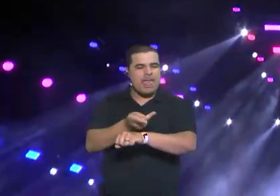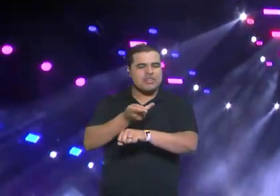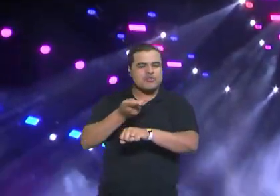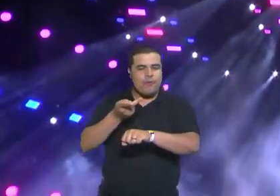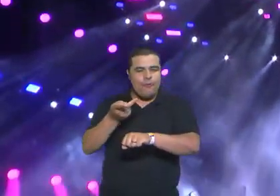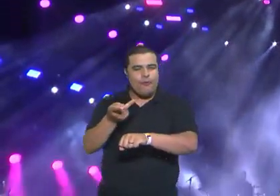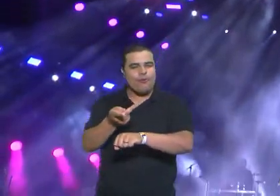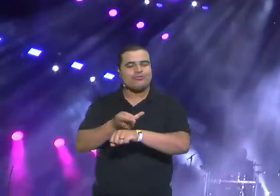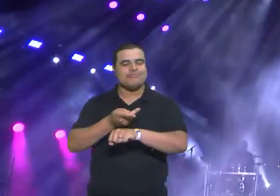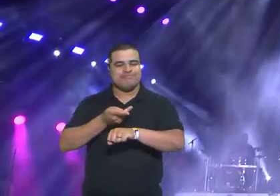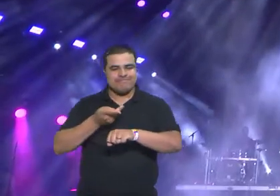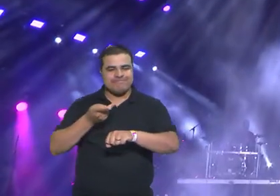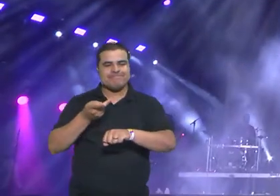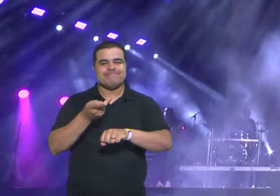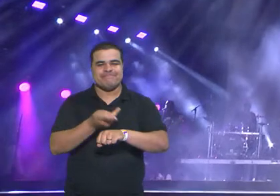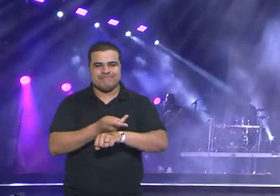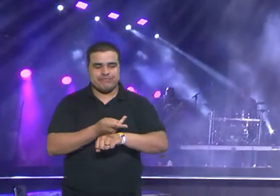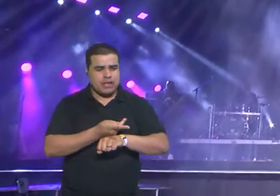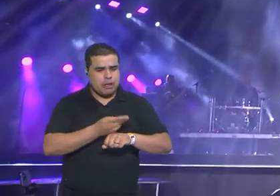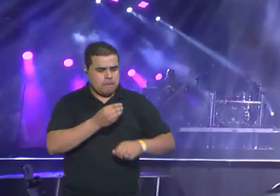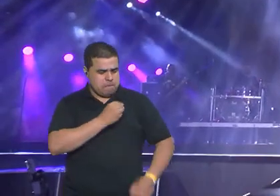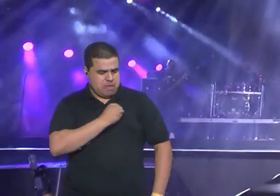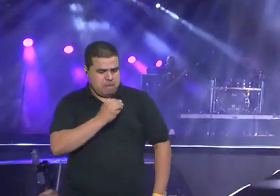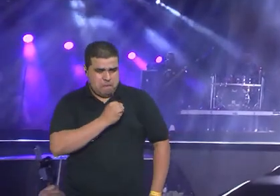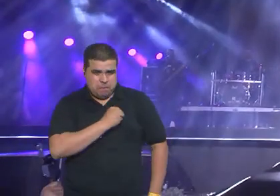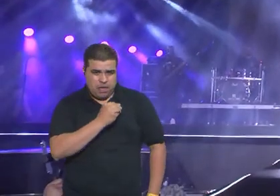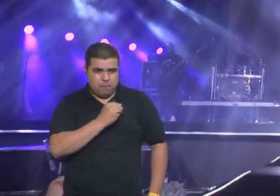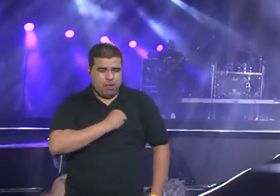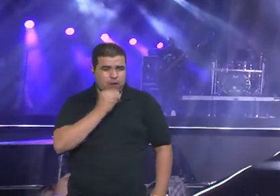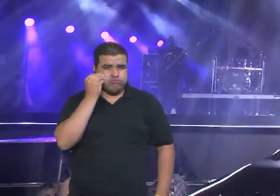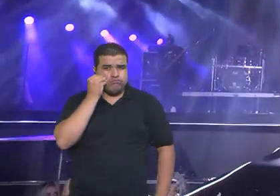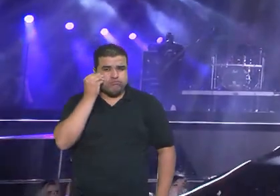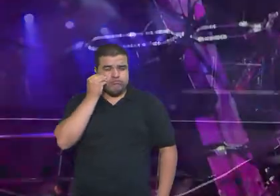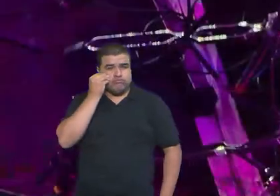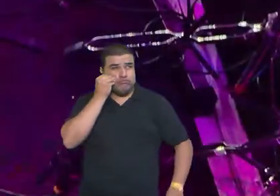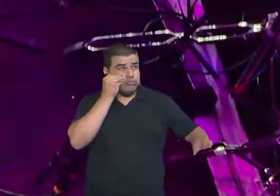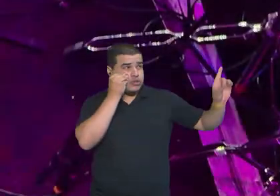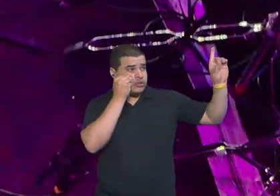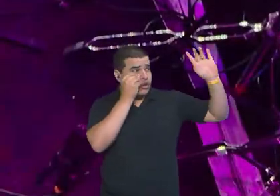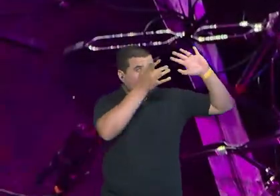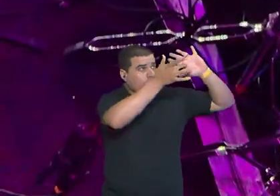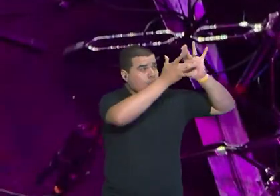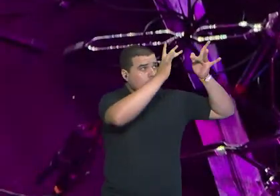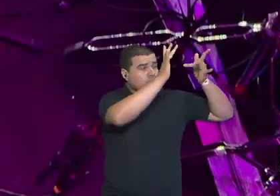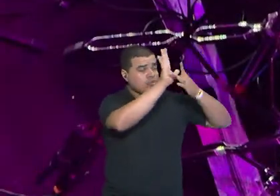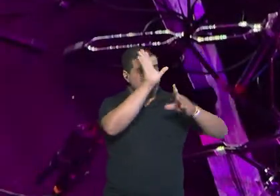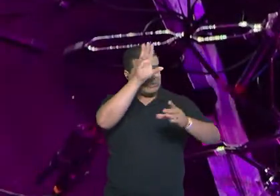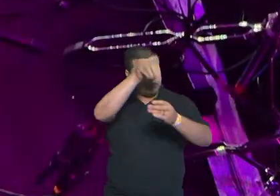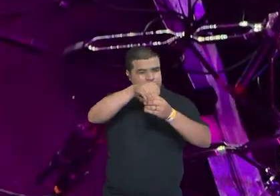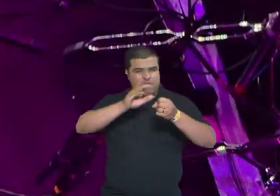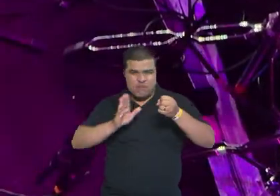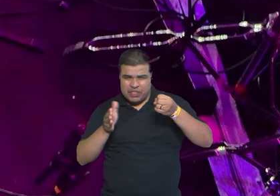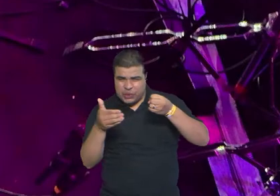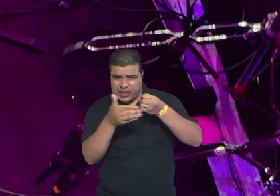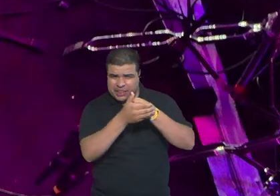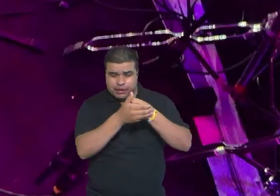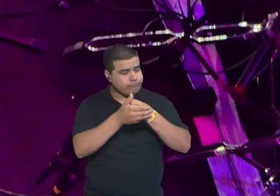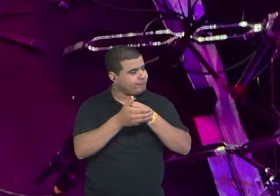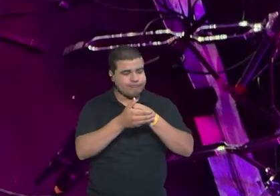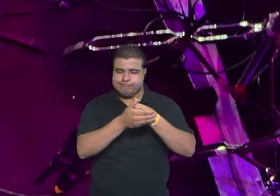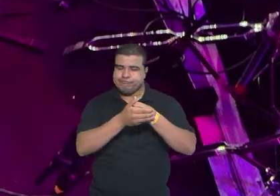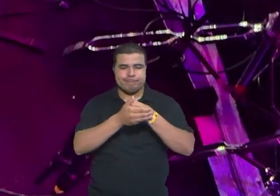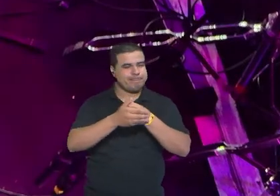ele será o pecado não consegue responder a marca de Jesus